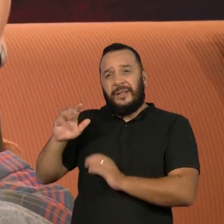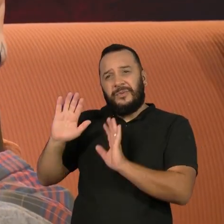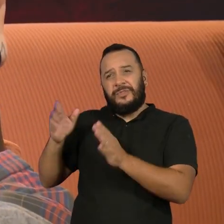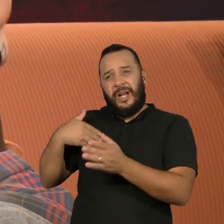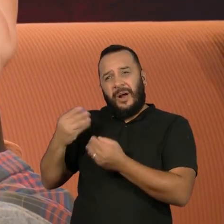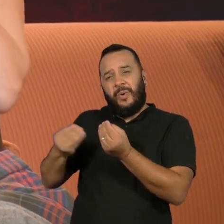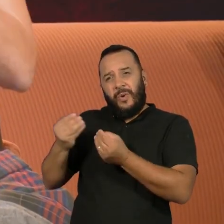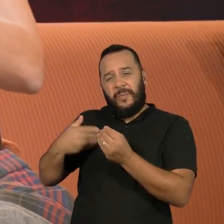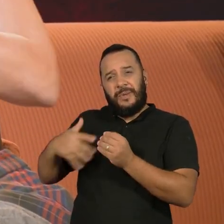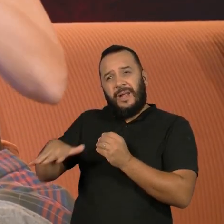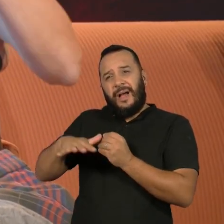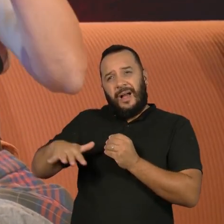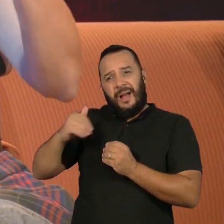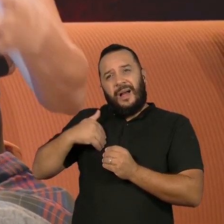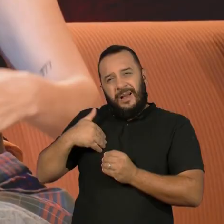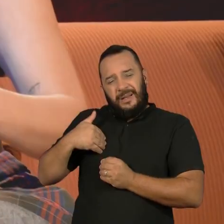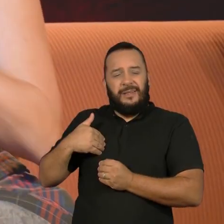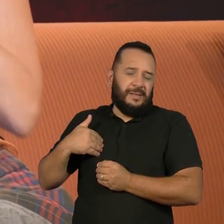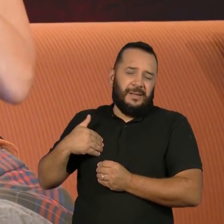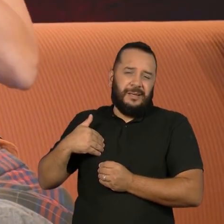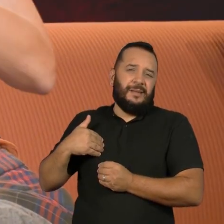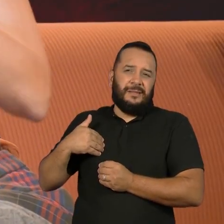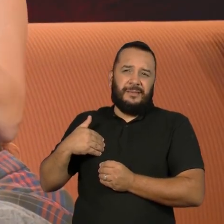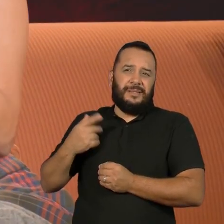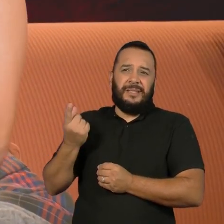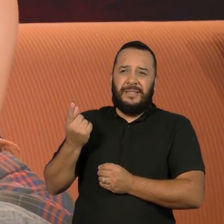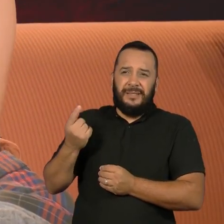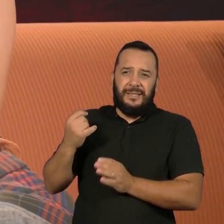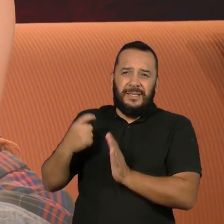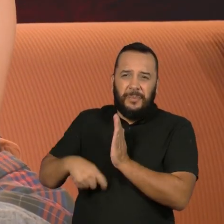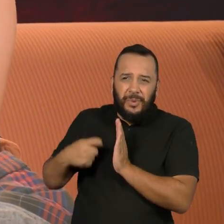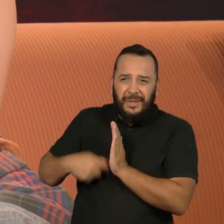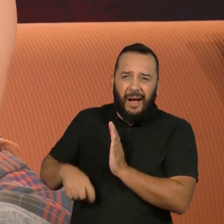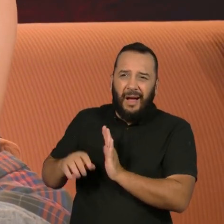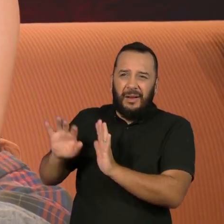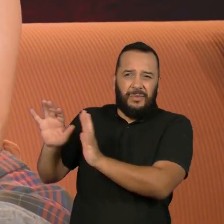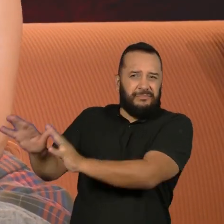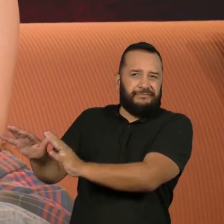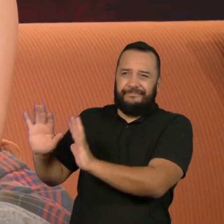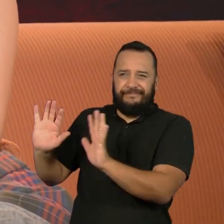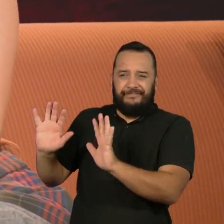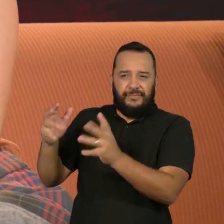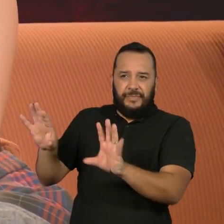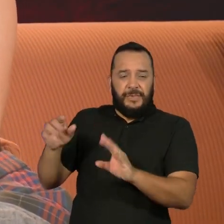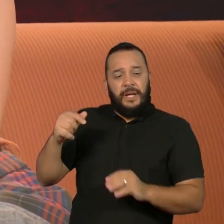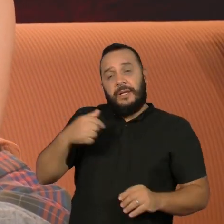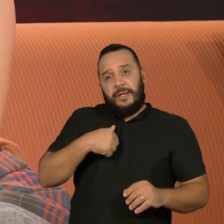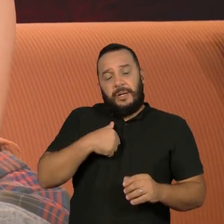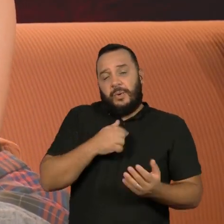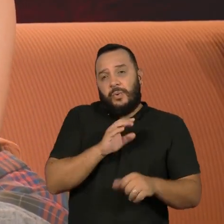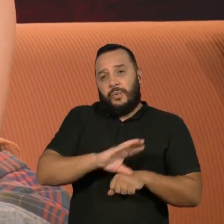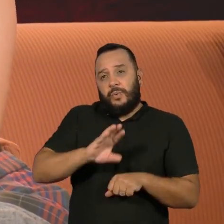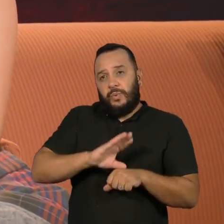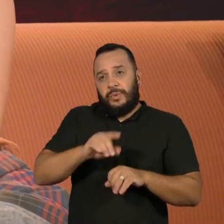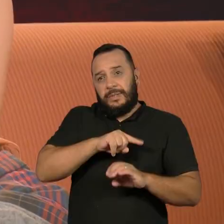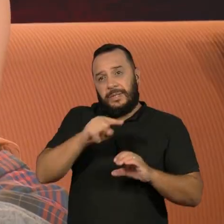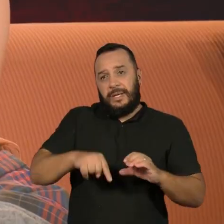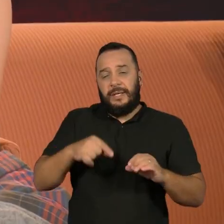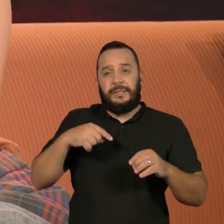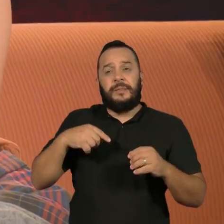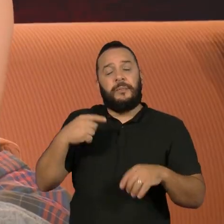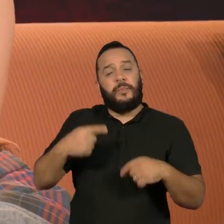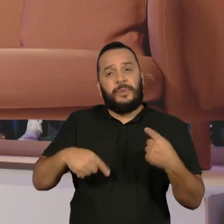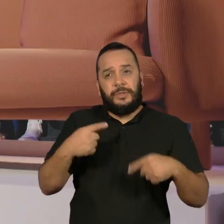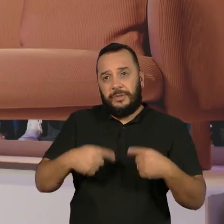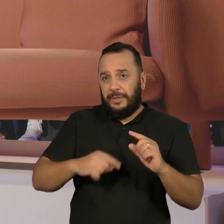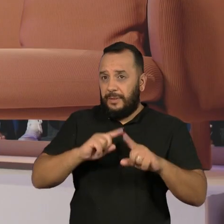rolar. Isso aqui é muito mais filosófico, tem muito mais a ver comigo. E aí, fiz o curso, né, de ciência política. No meio do